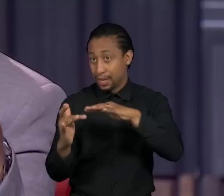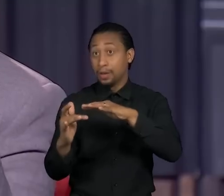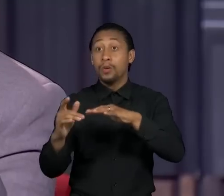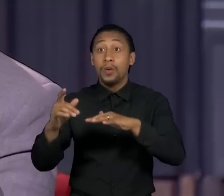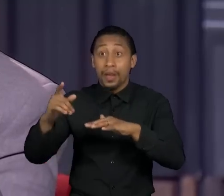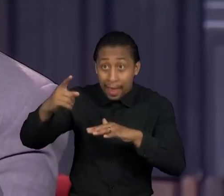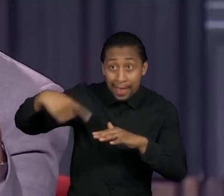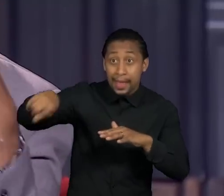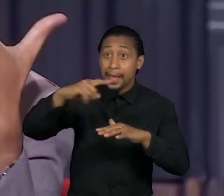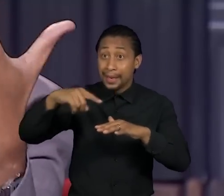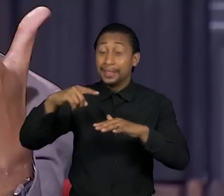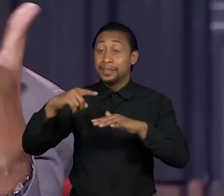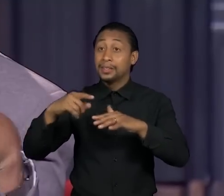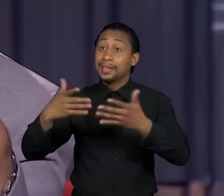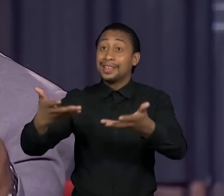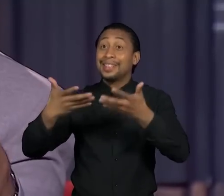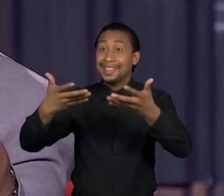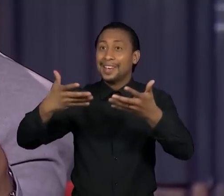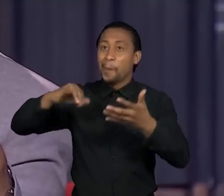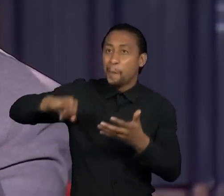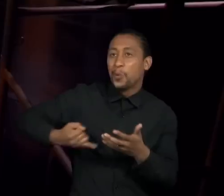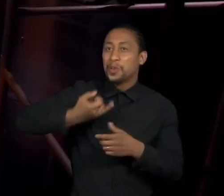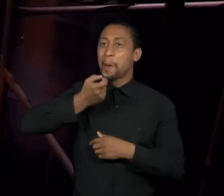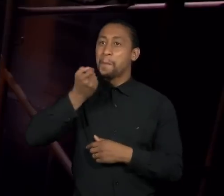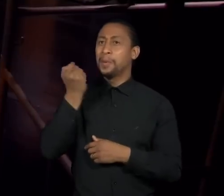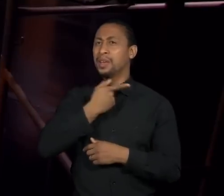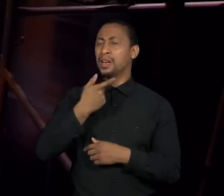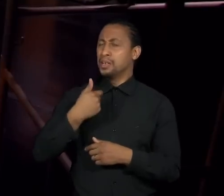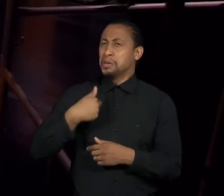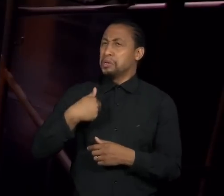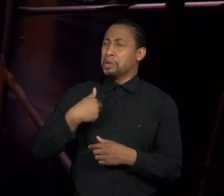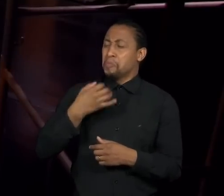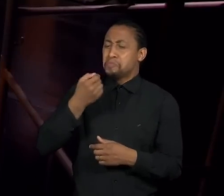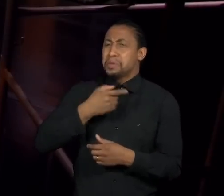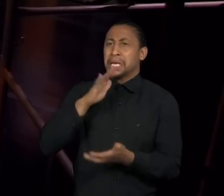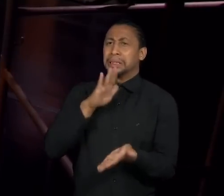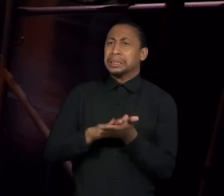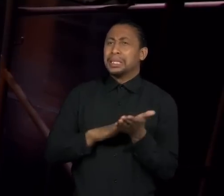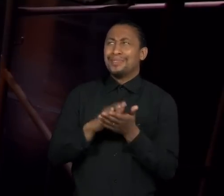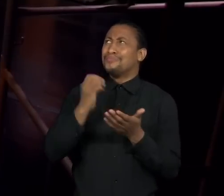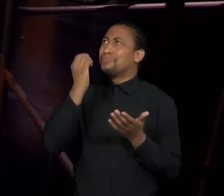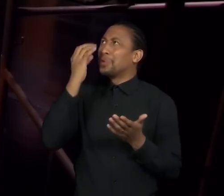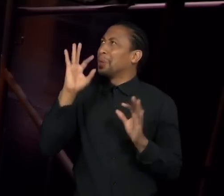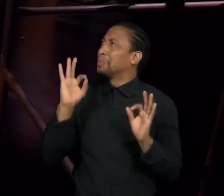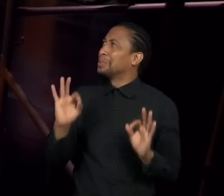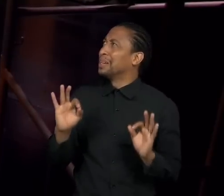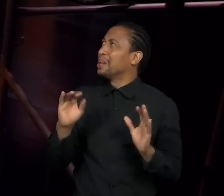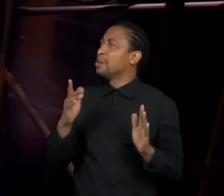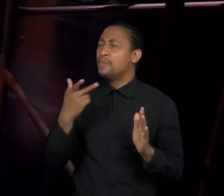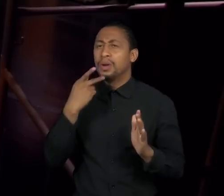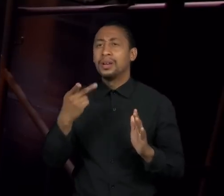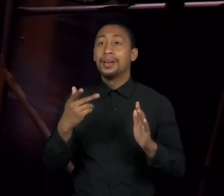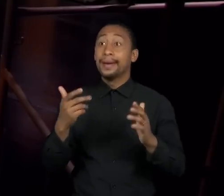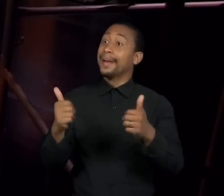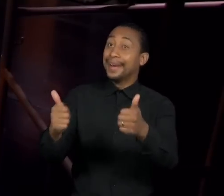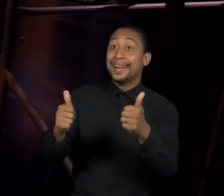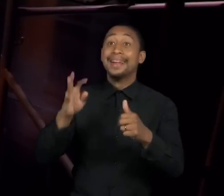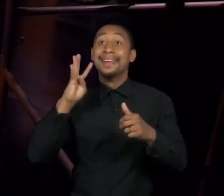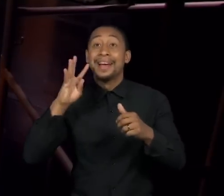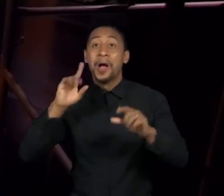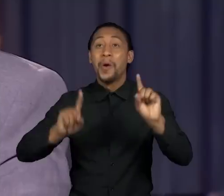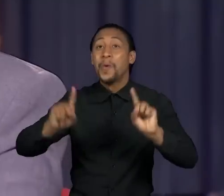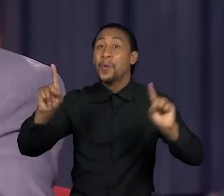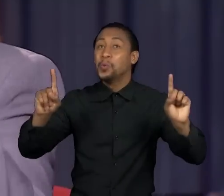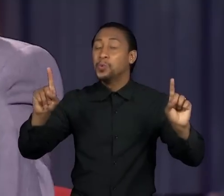eles quiseram fazer uma piada em cima do comentário. E eu não fiz nem piada, eu nem lembro qual foi o comentário. Foi algo tipo assim, poxa, que massa que vocês estão fazendo um